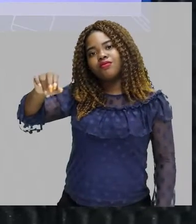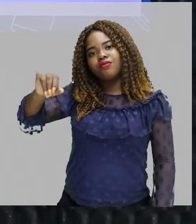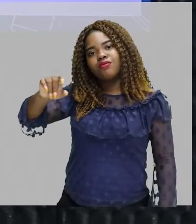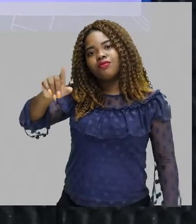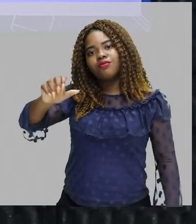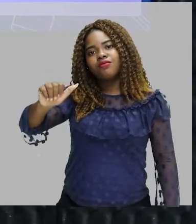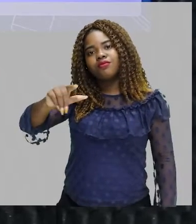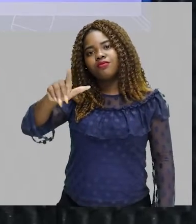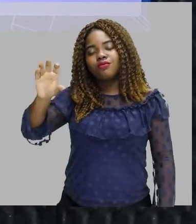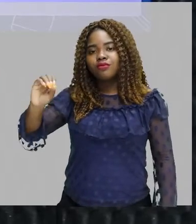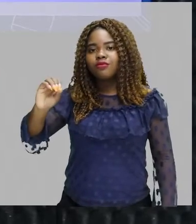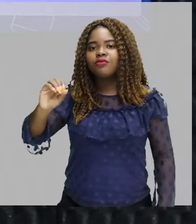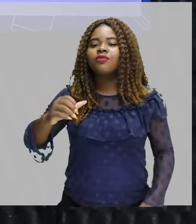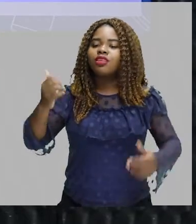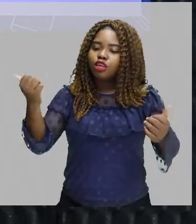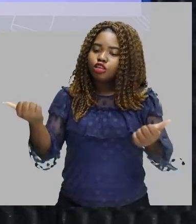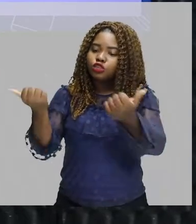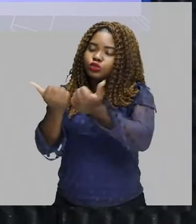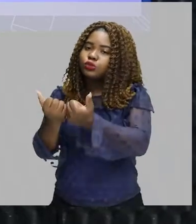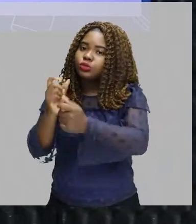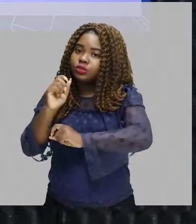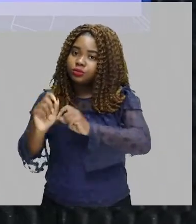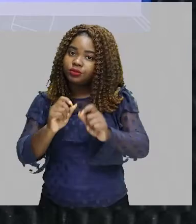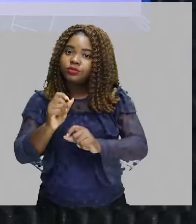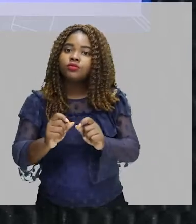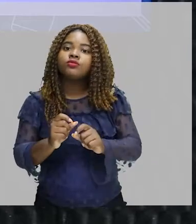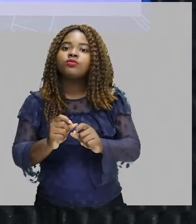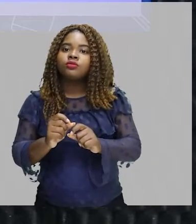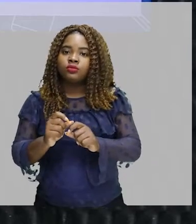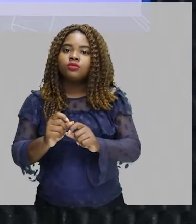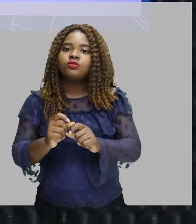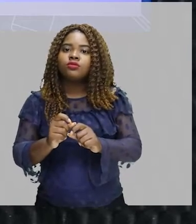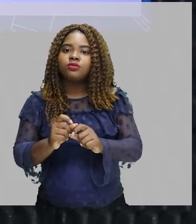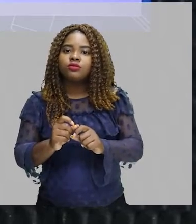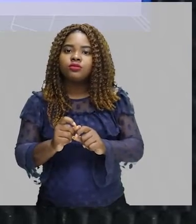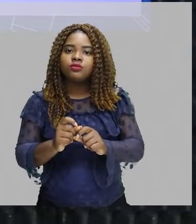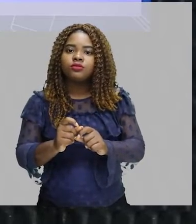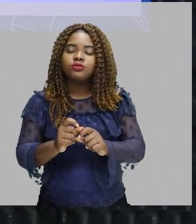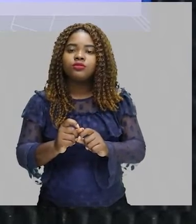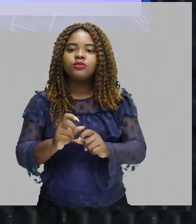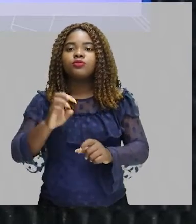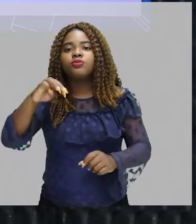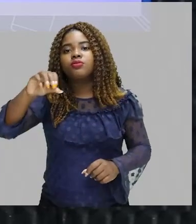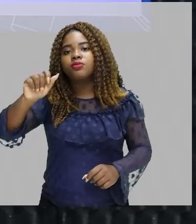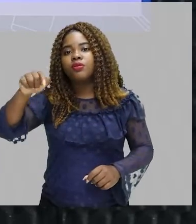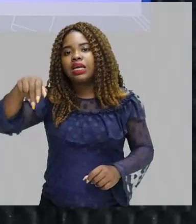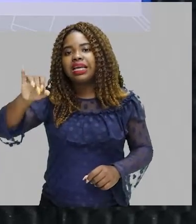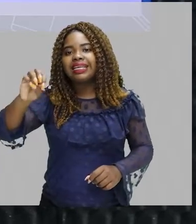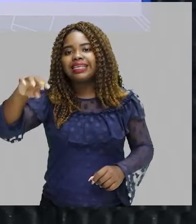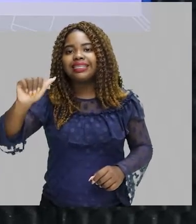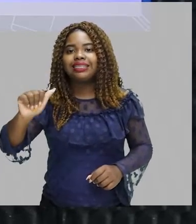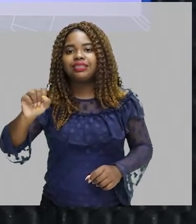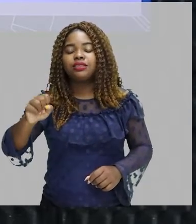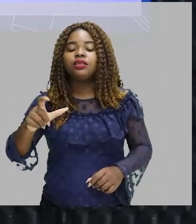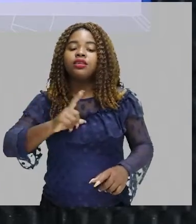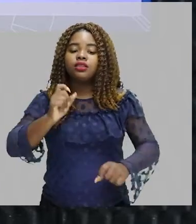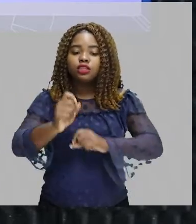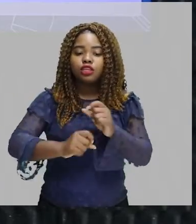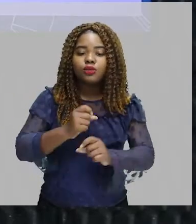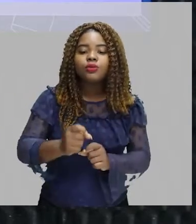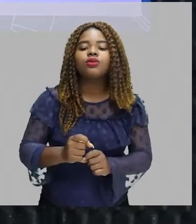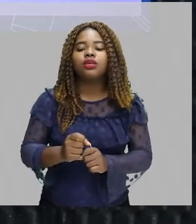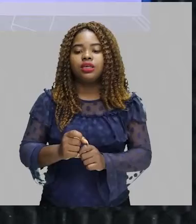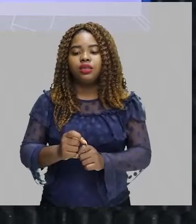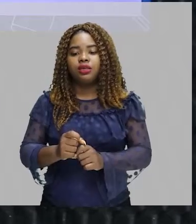que é justamente a substituição, né, da mão de obra humana por máquinas, que vai gerar o quê? O desemprego, a falta de